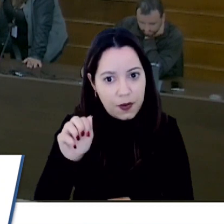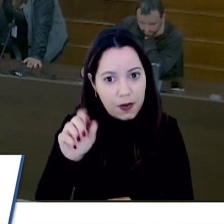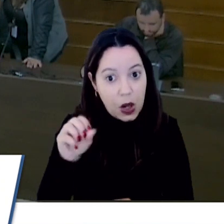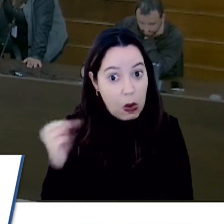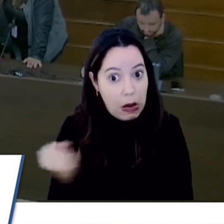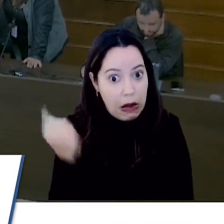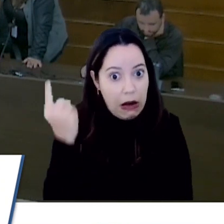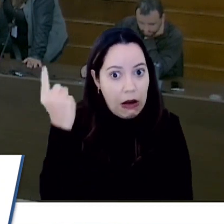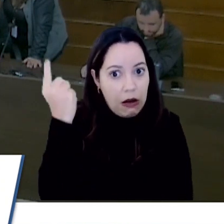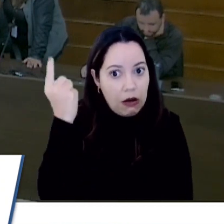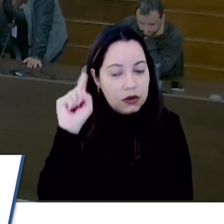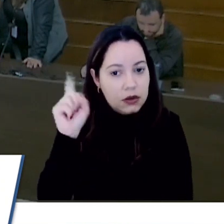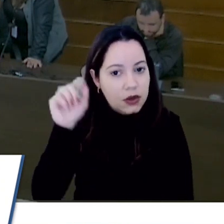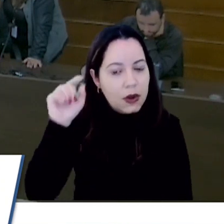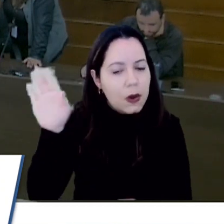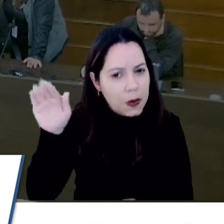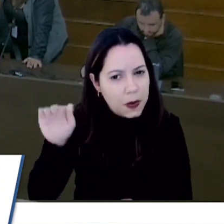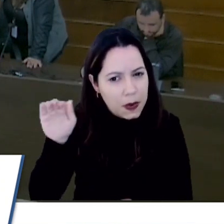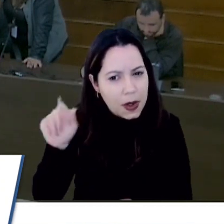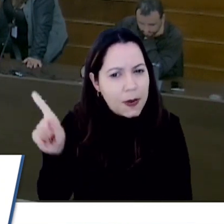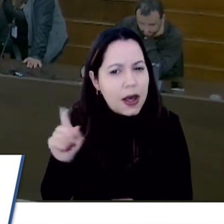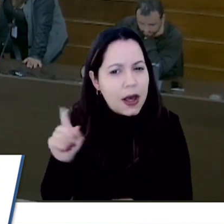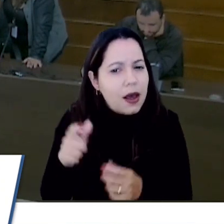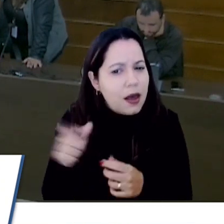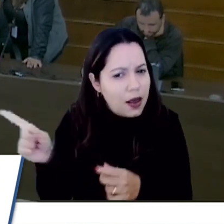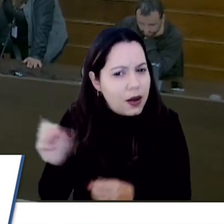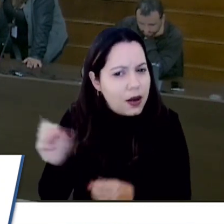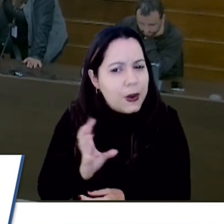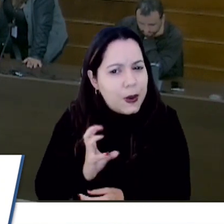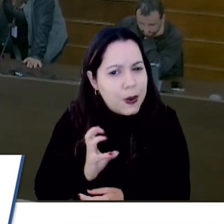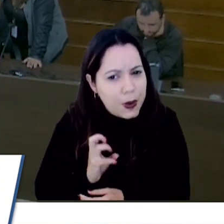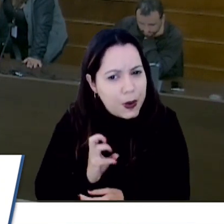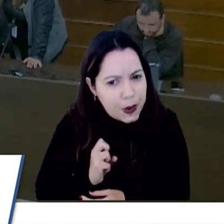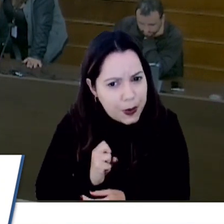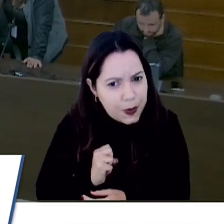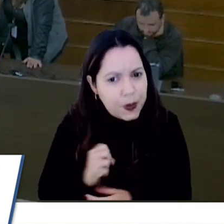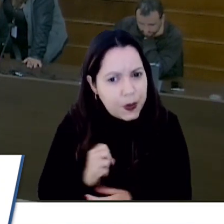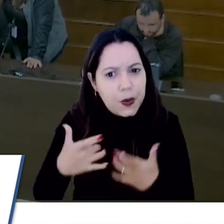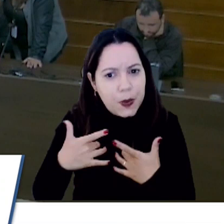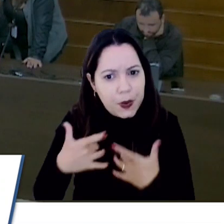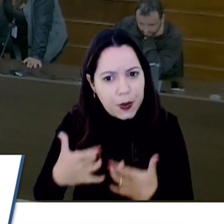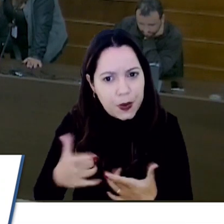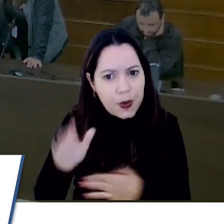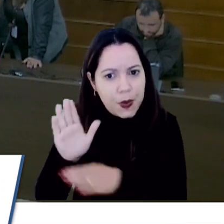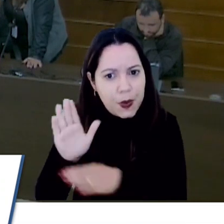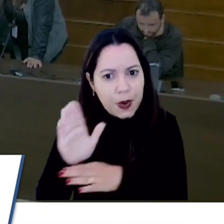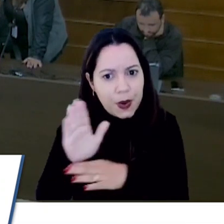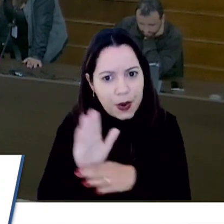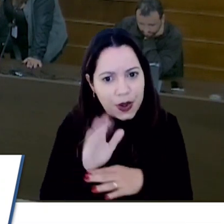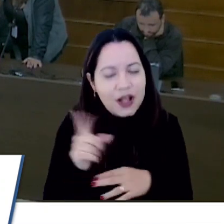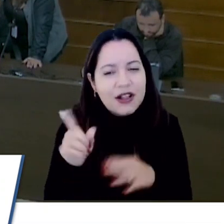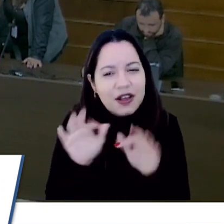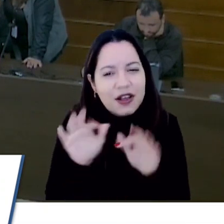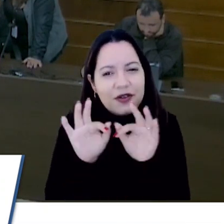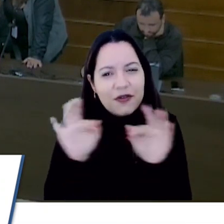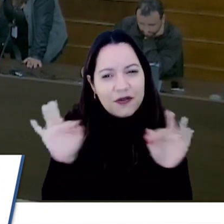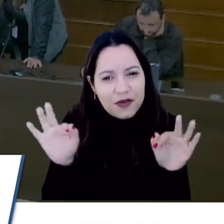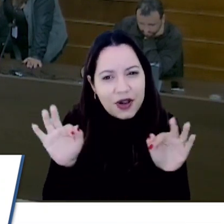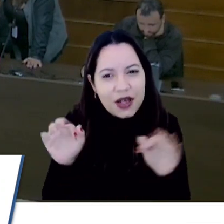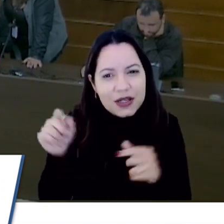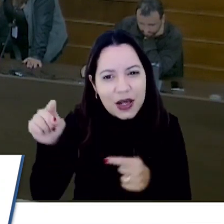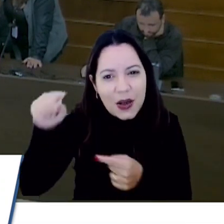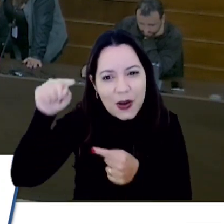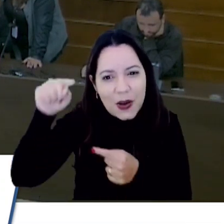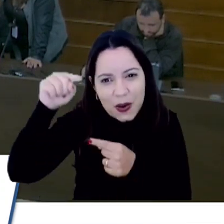no amor, principalmente a família, o próximo, sempre dedicou sua vida. E tem aquele ditado, né? Dos pequenos frascos saem as